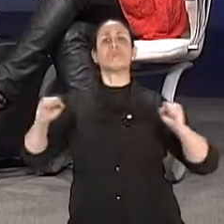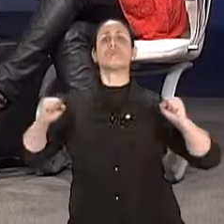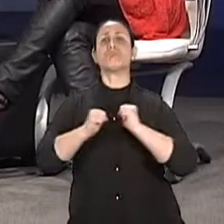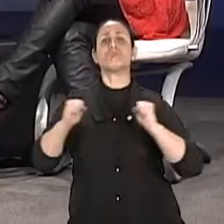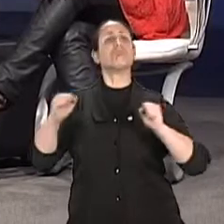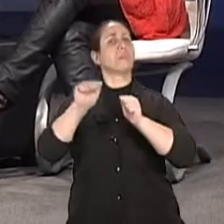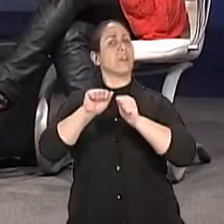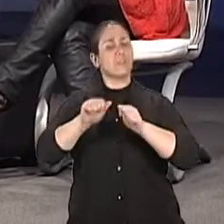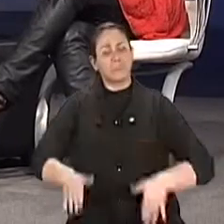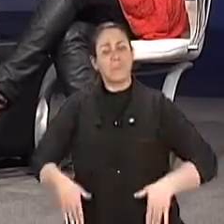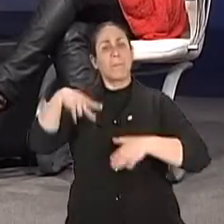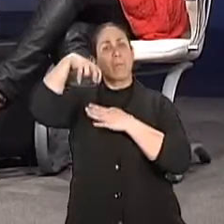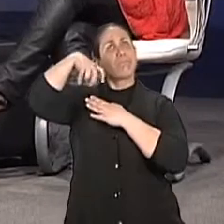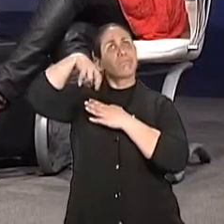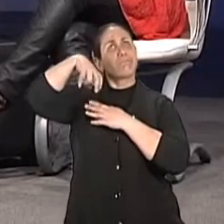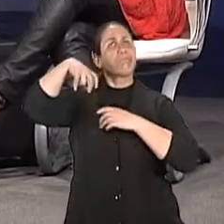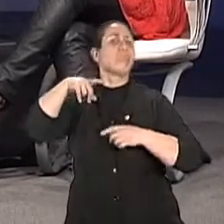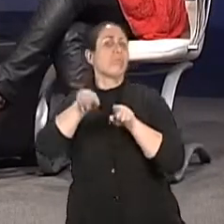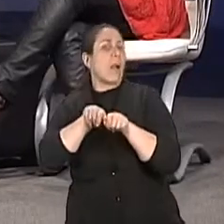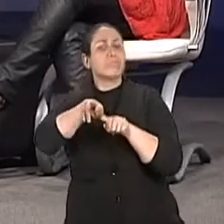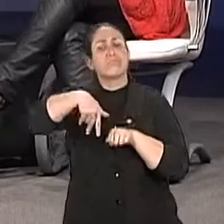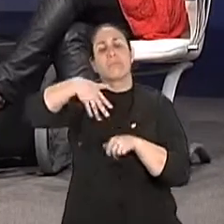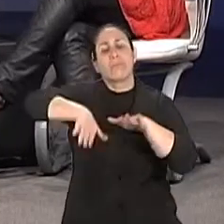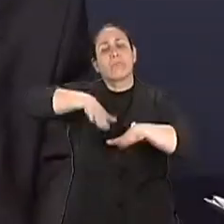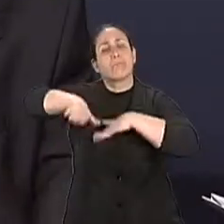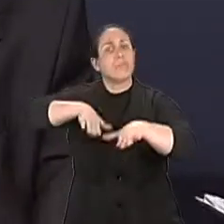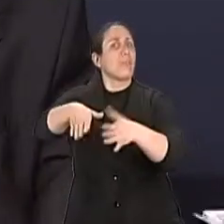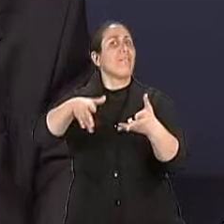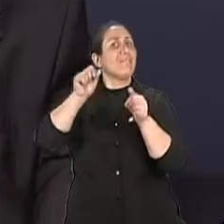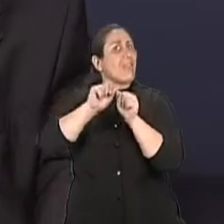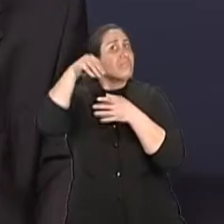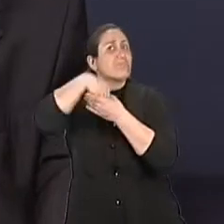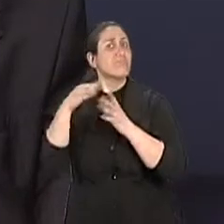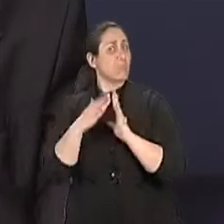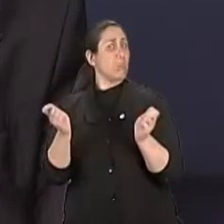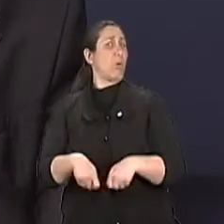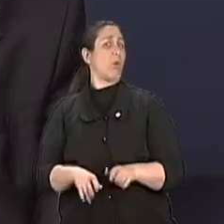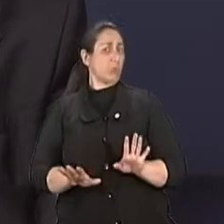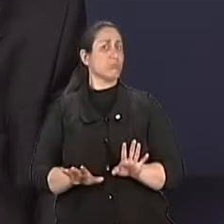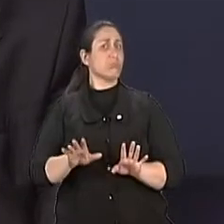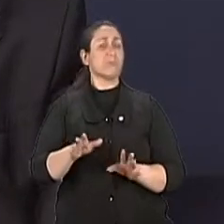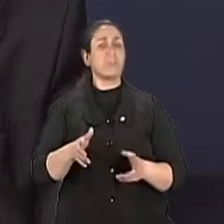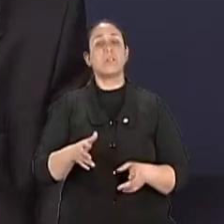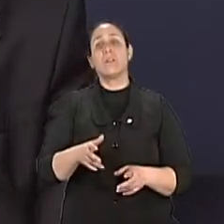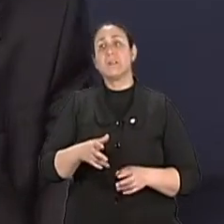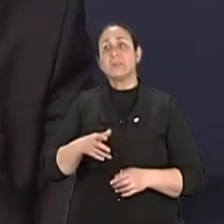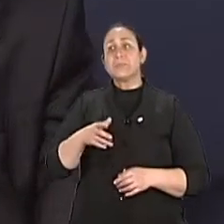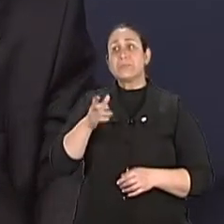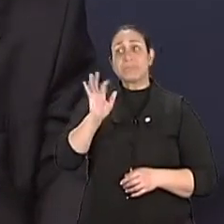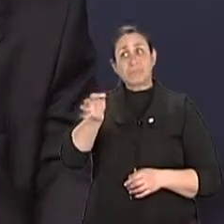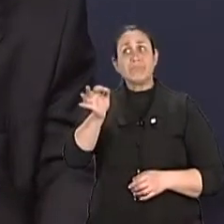e pernas e mãos e pés, isso já facilita? Muito, mas sempre lembrando que facilita mais se a